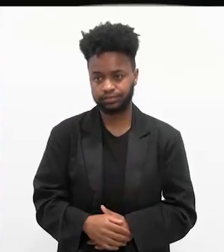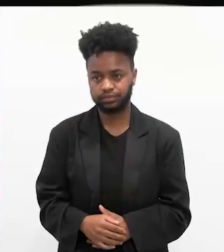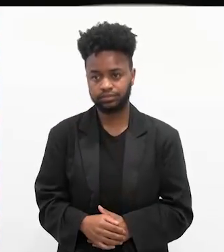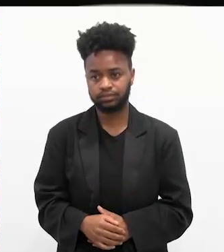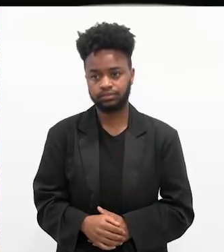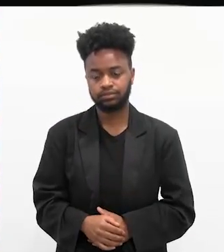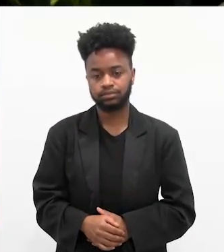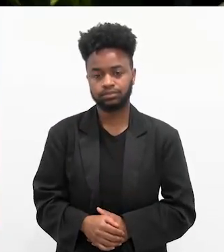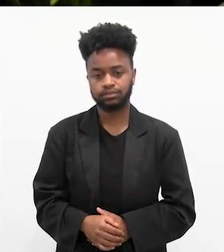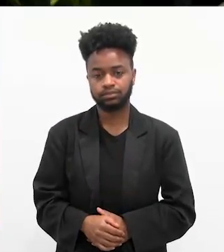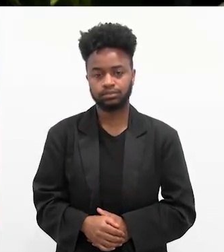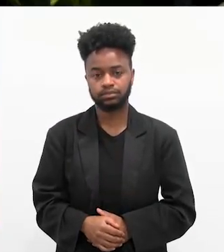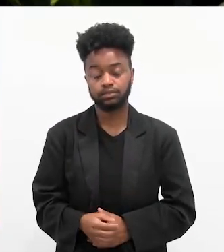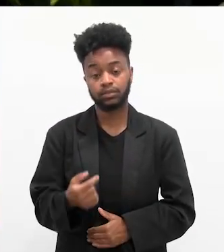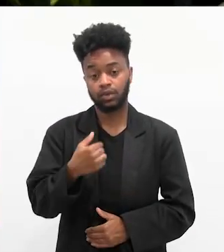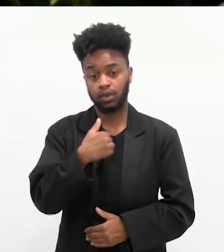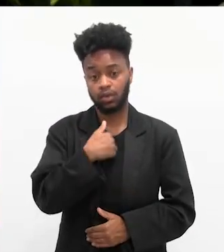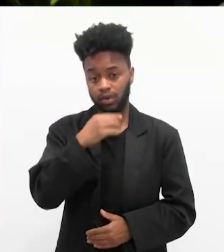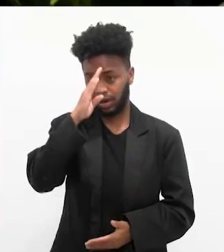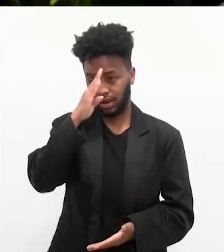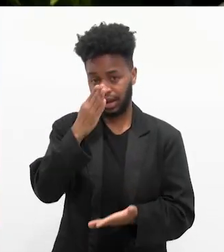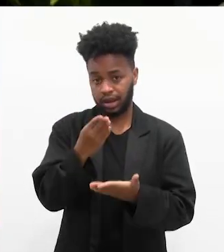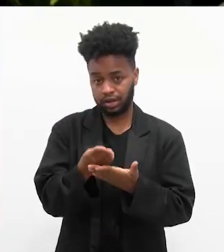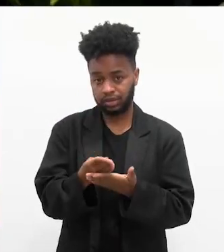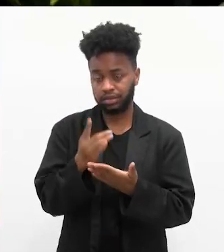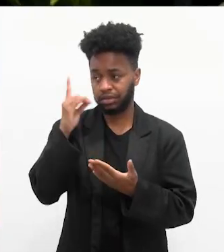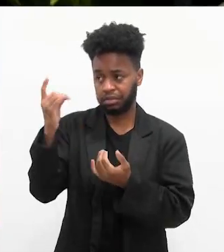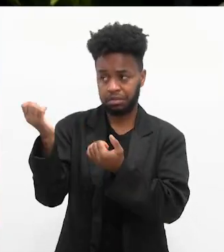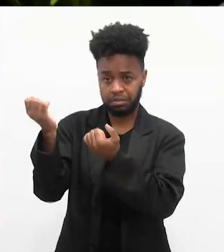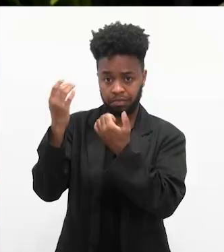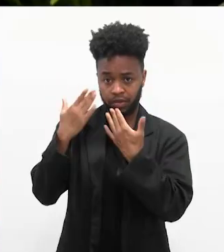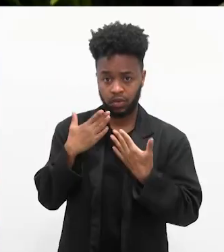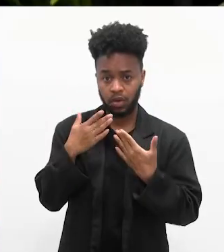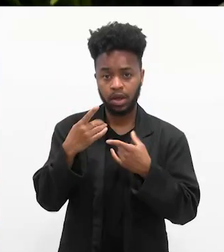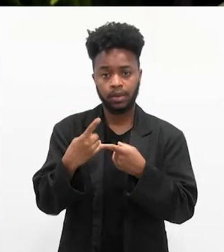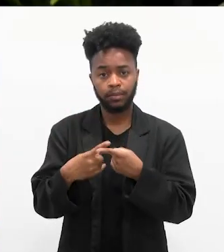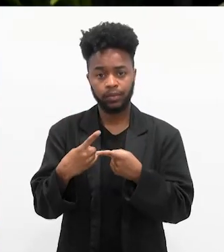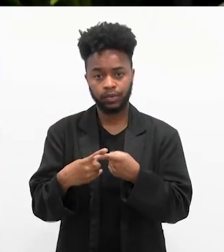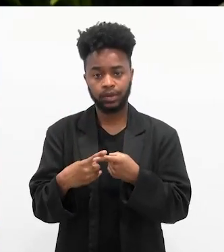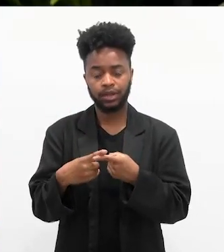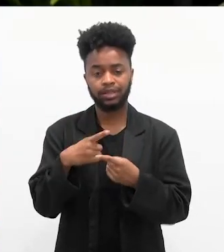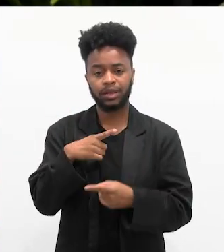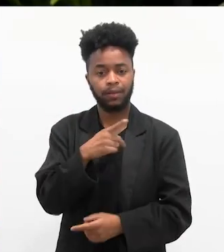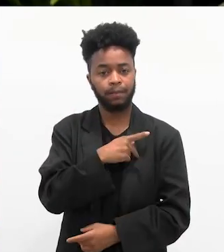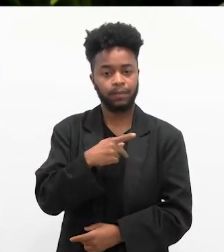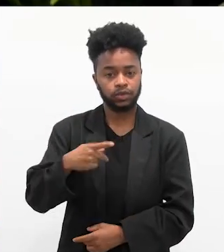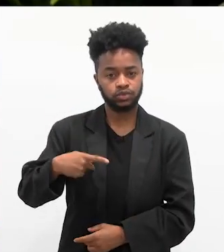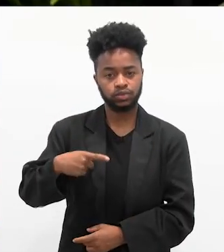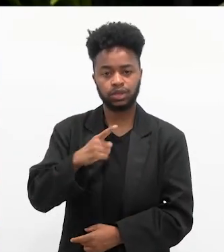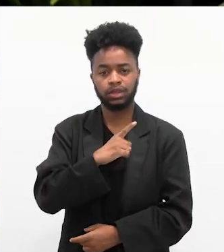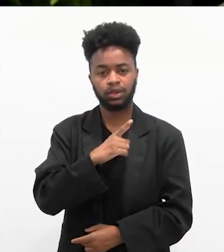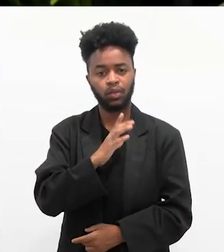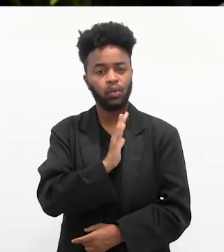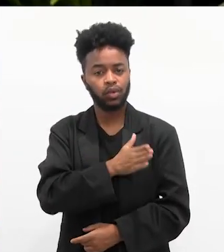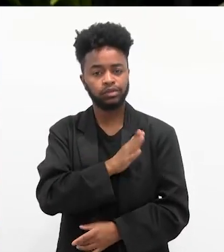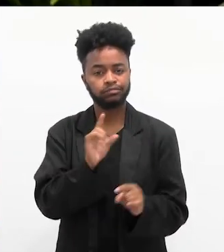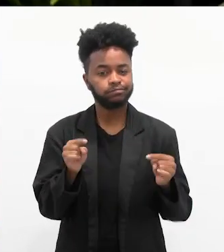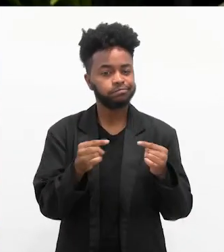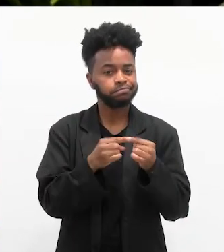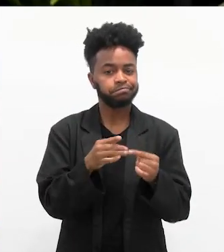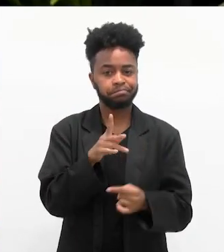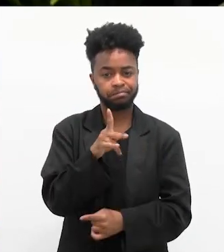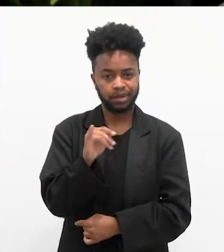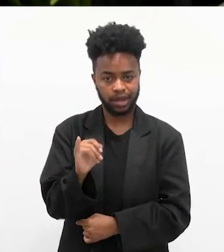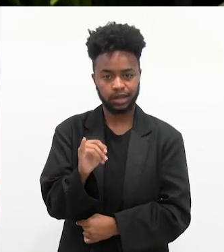ajuda, né? Eu creio que sou abençoado por ter um pastor com coração